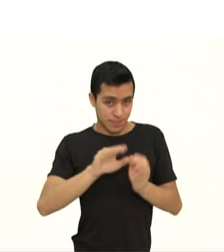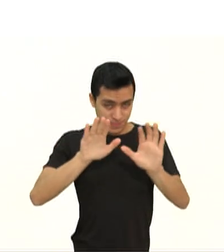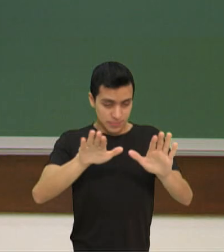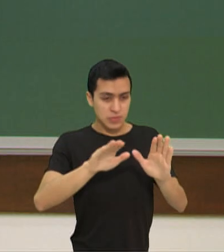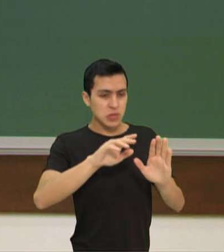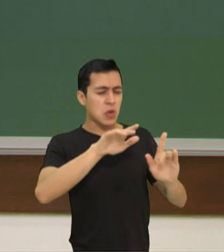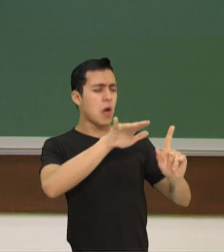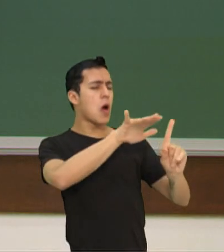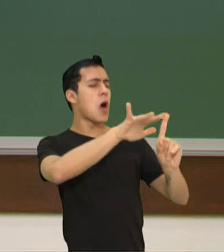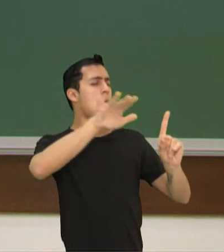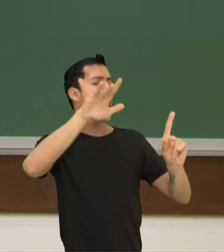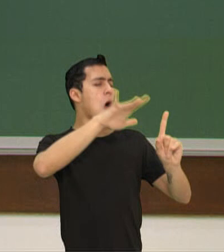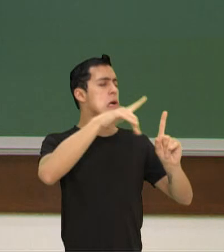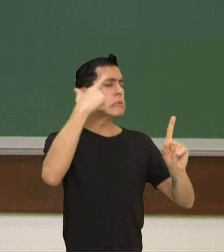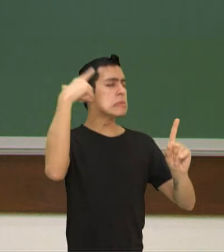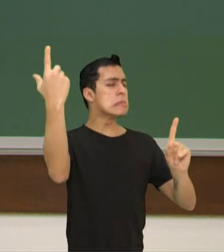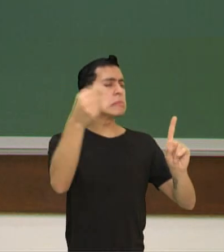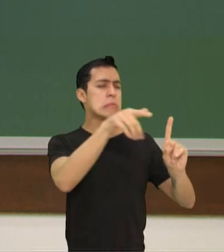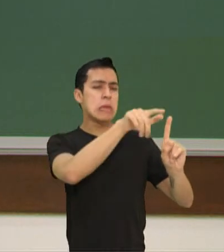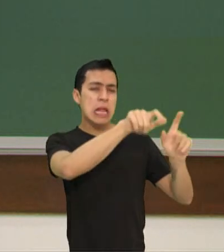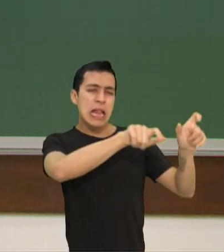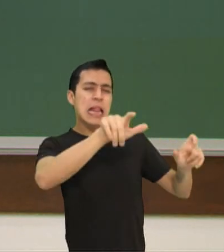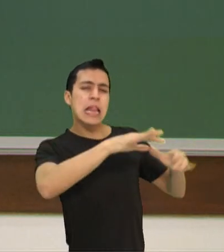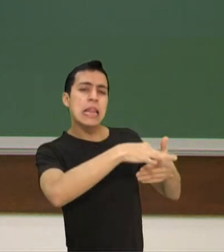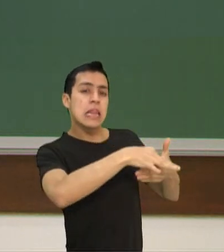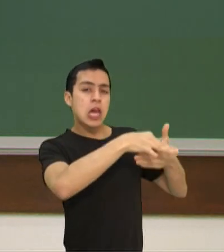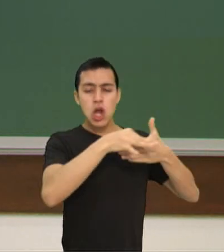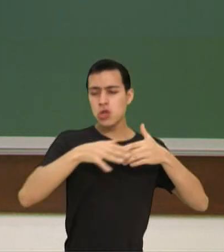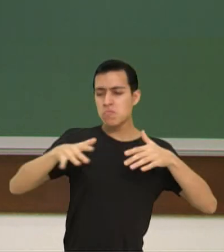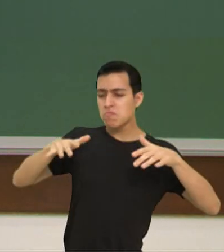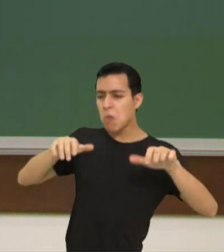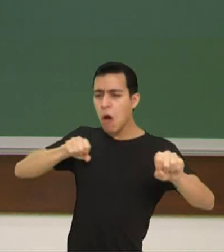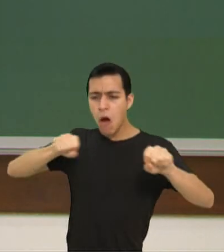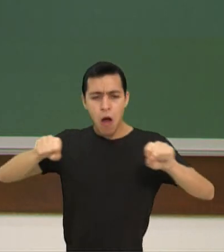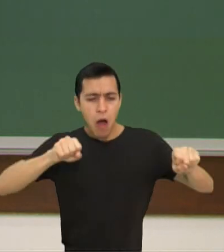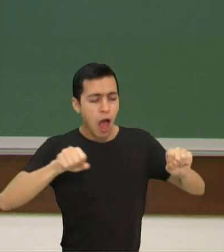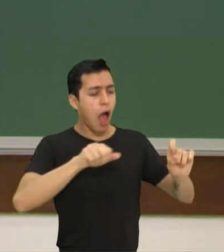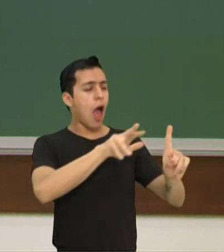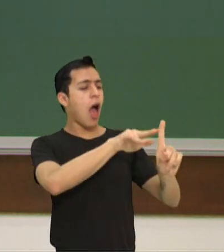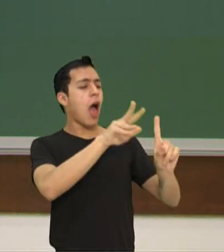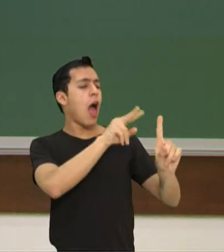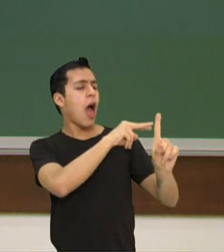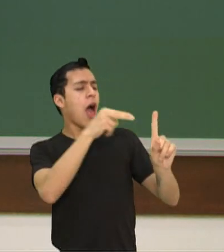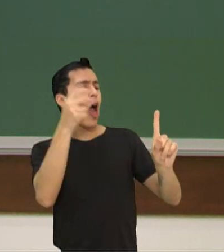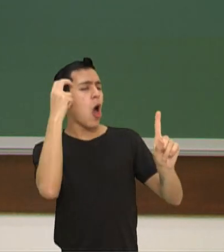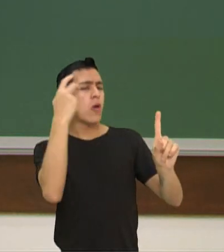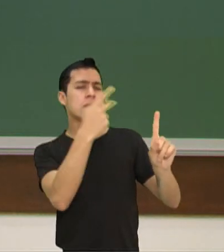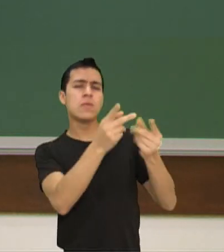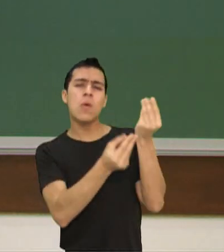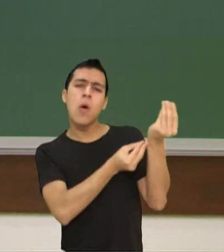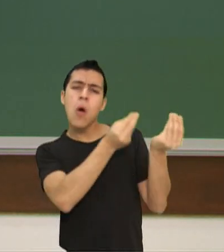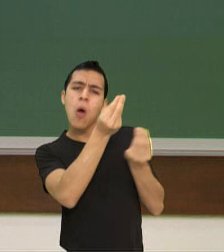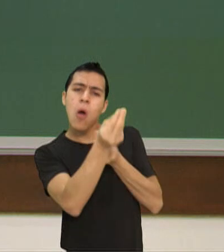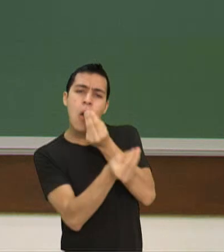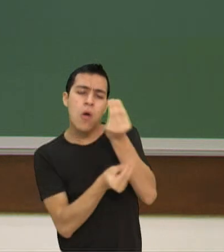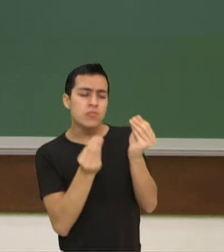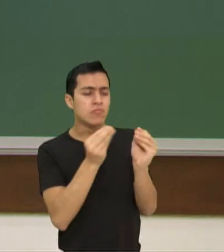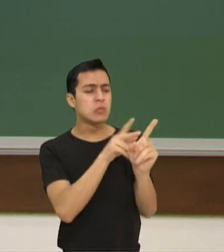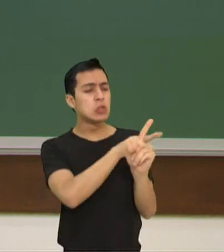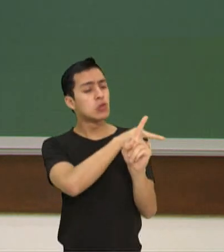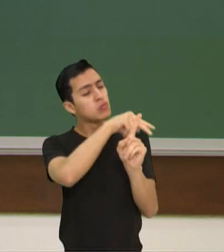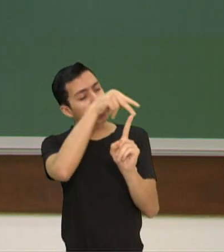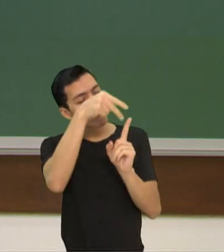o ideário, nós vimos a ideia dos líderes de um outro ponto de vista, do ponto de vista cultural, do ponto de vista